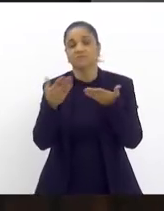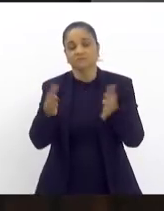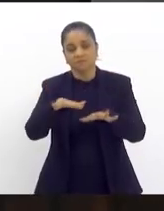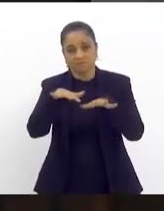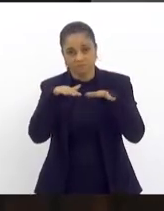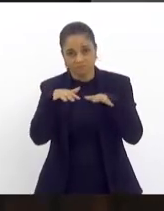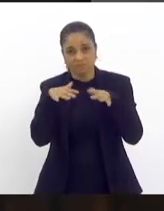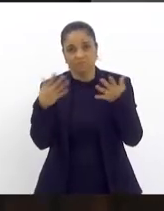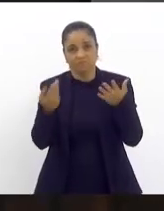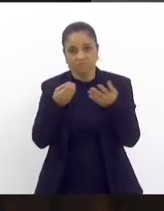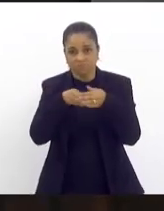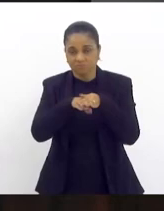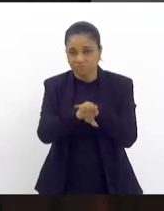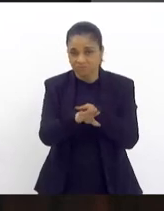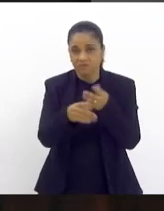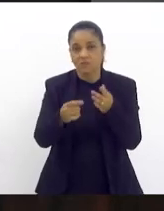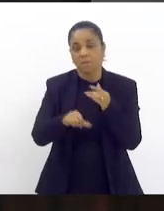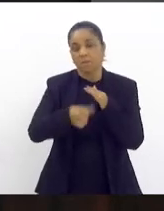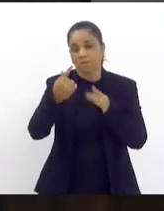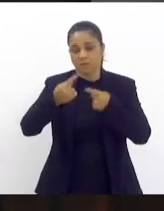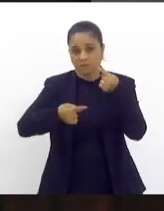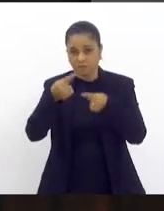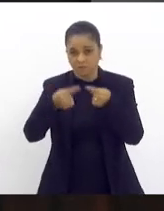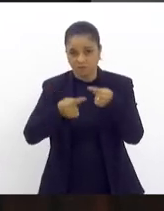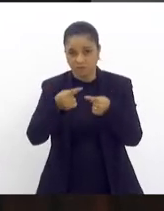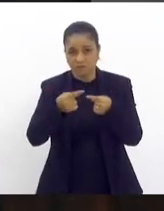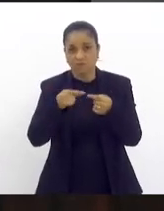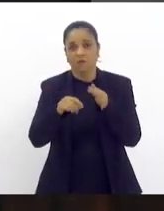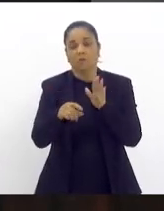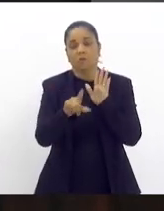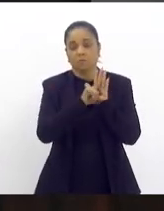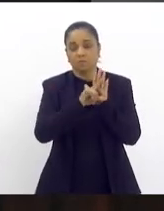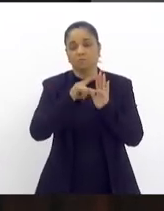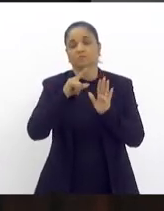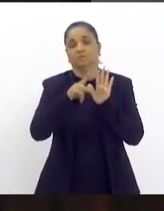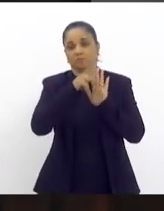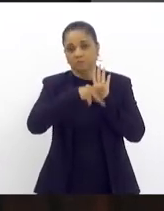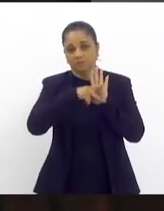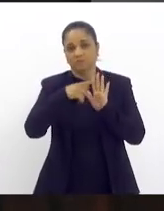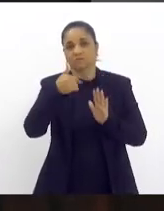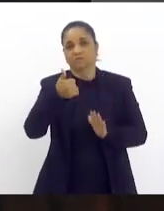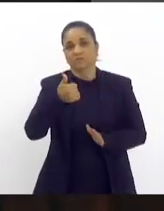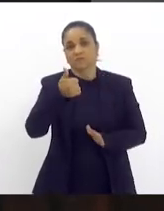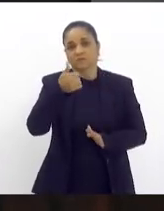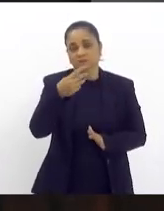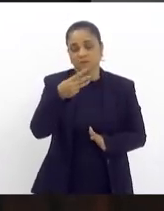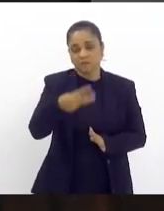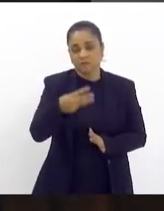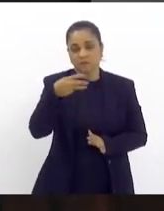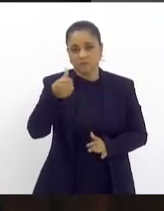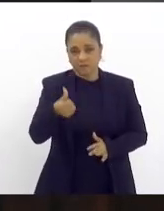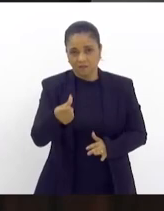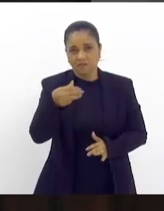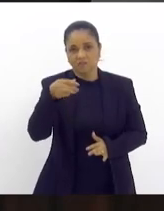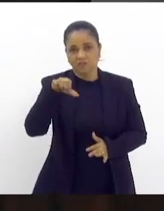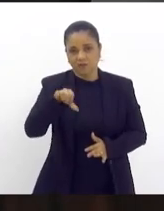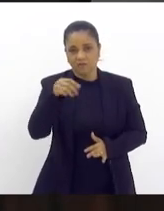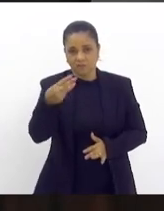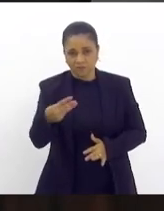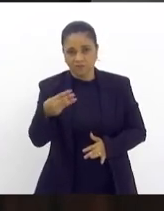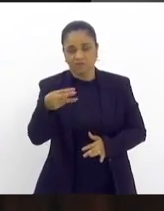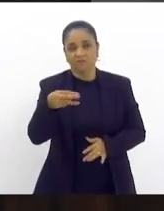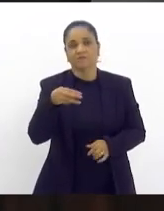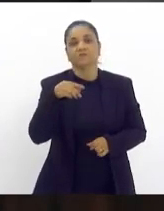ordinária, em primeira discussão, projeto de lei número 3695, de 21, de autoria do deputado Brazão, que dispõe